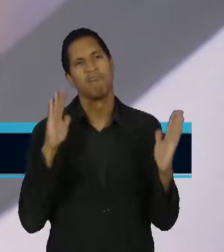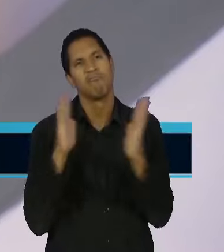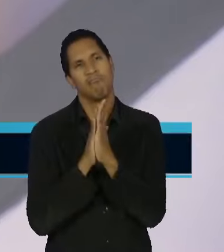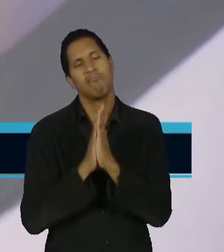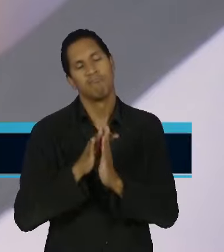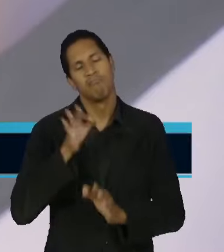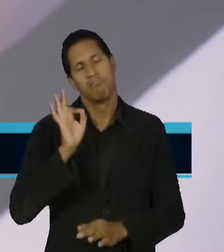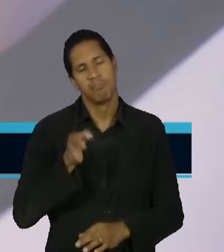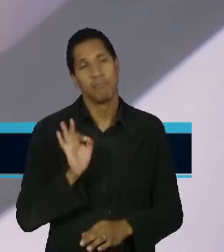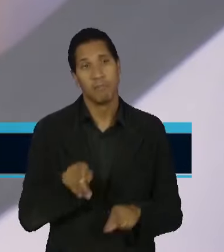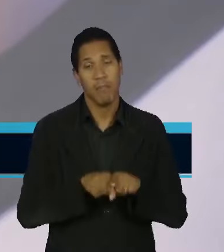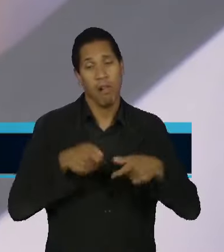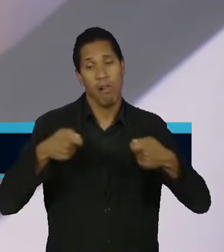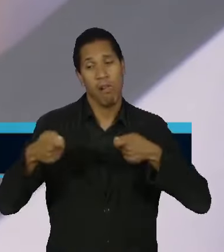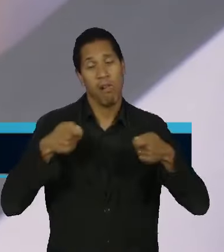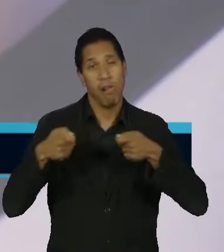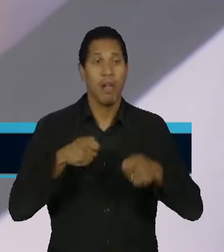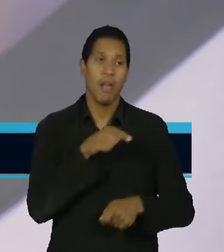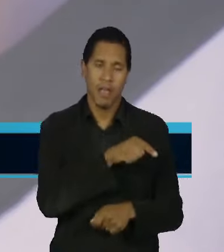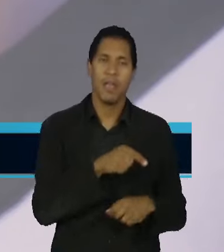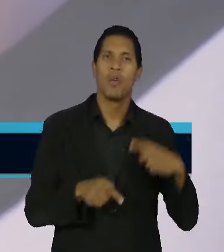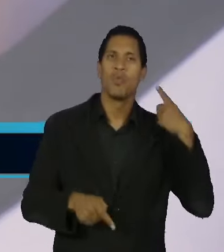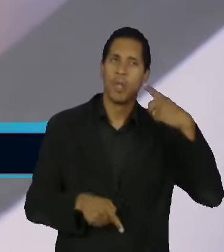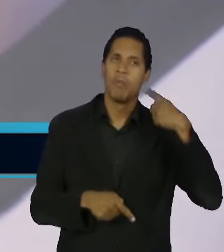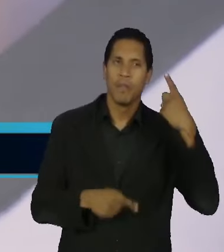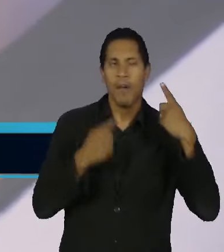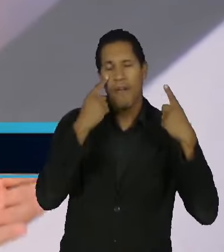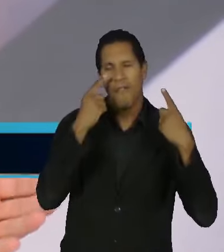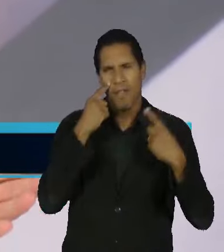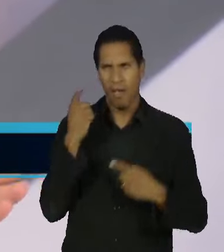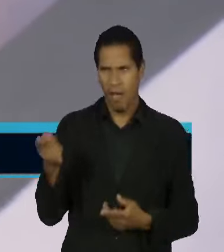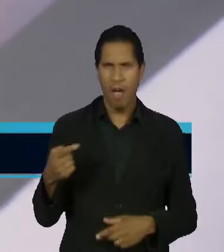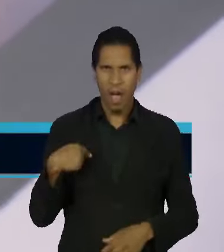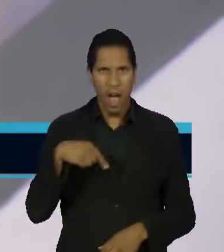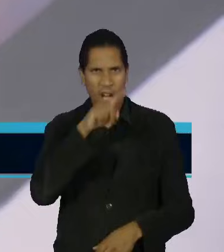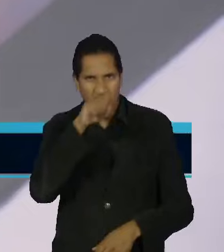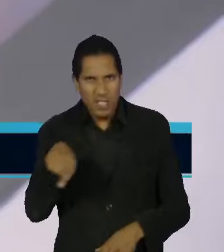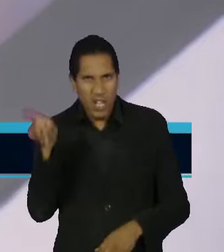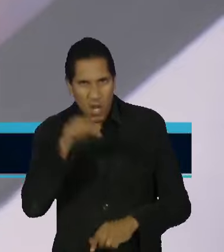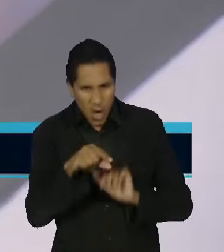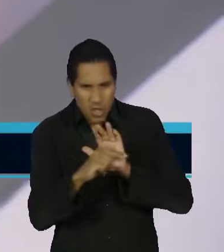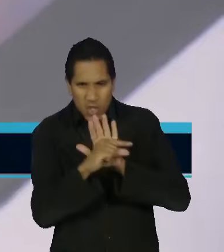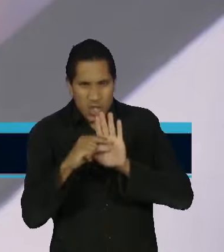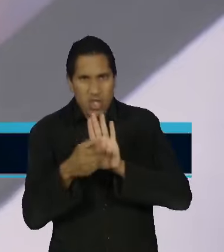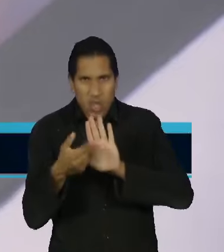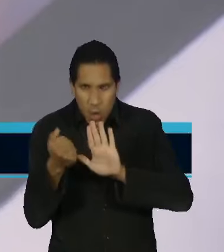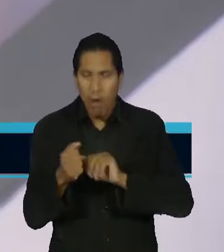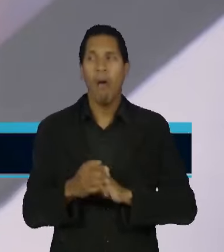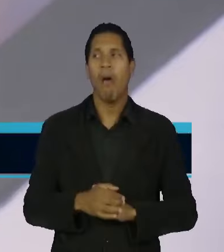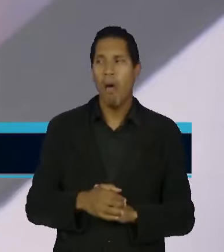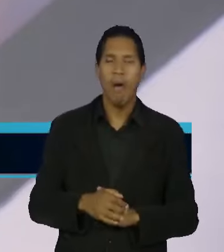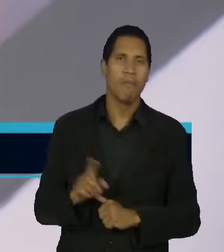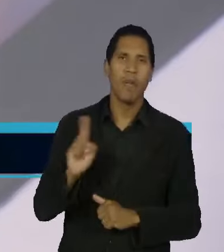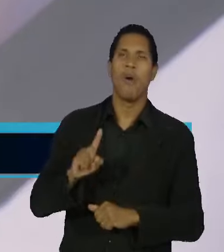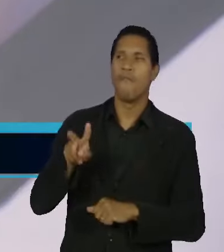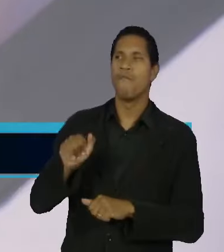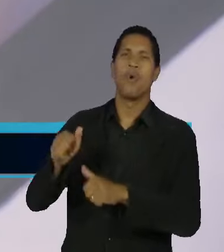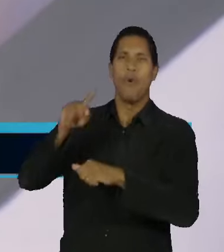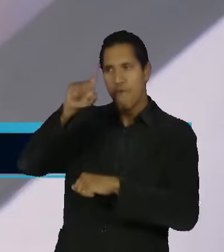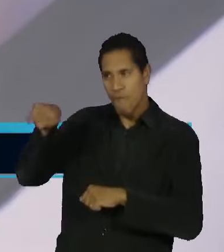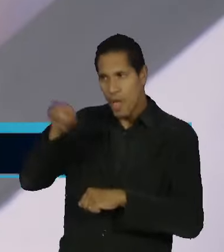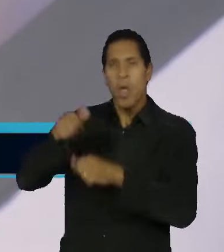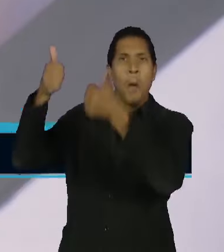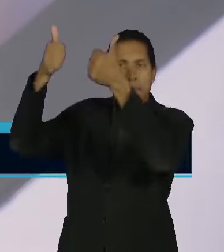deputados derrubarem o veto que é absolutamente necessário na verdade devia ter caído tudo né